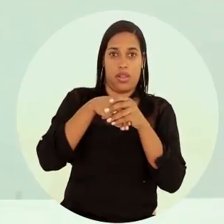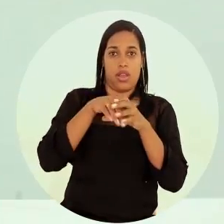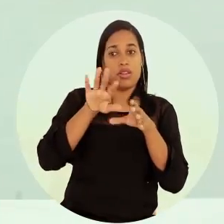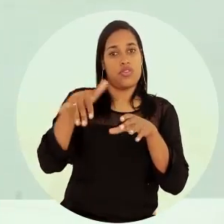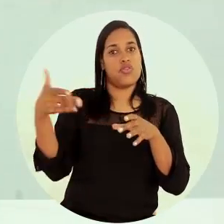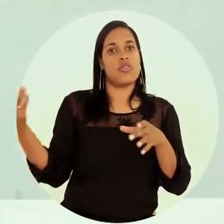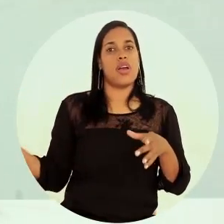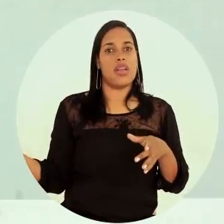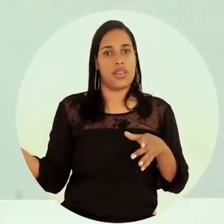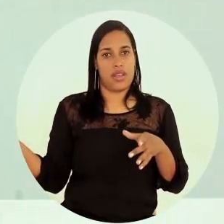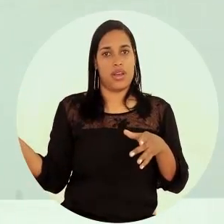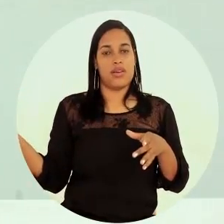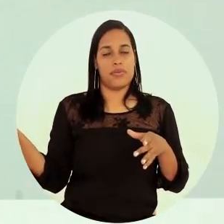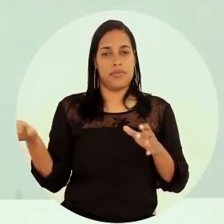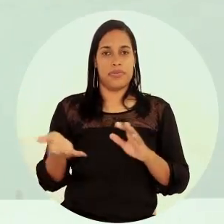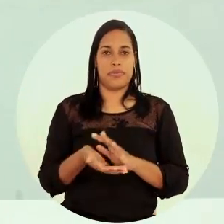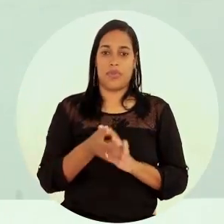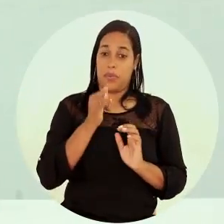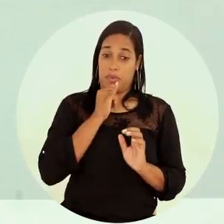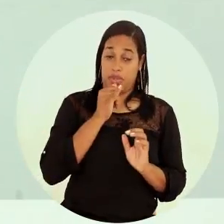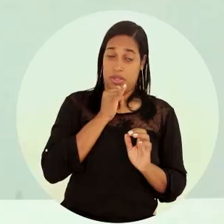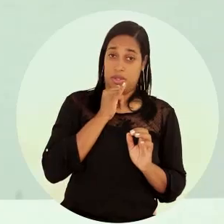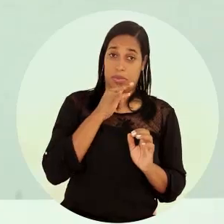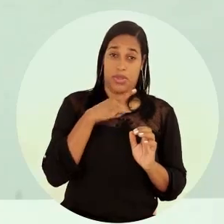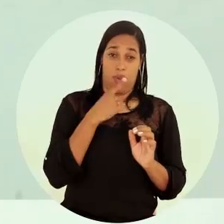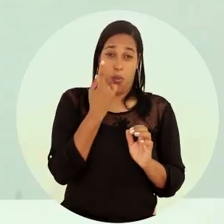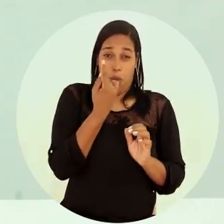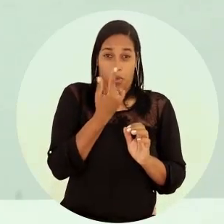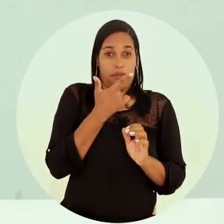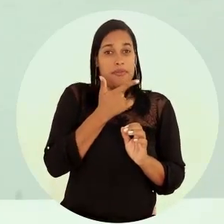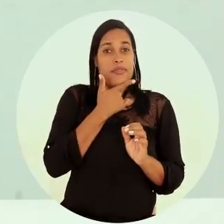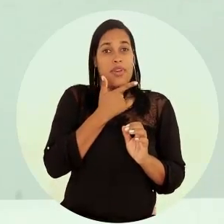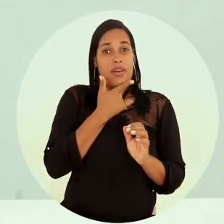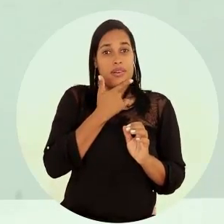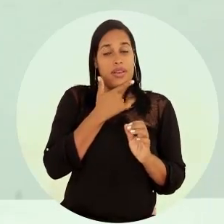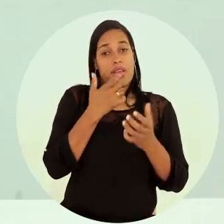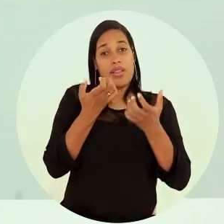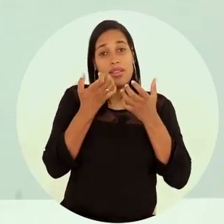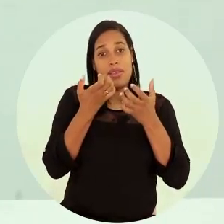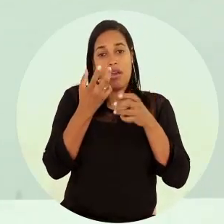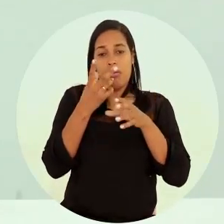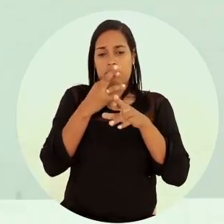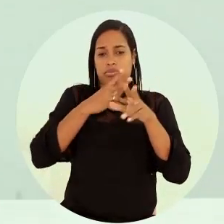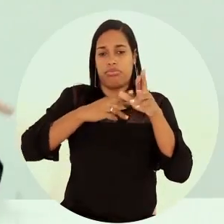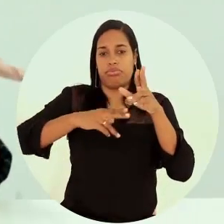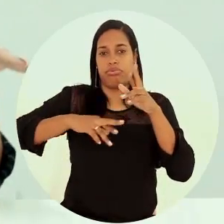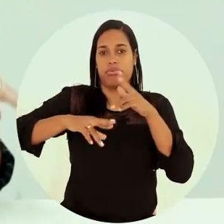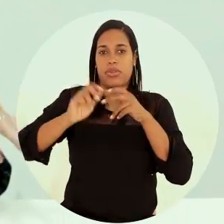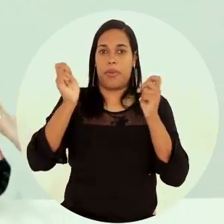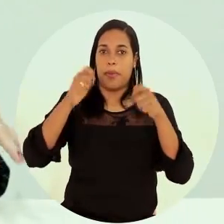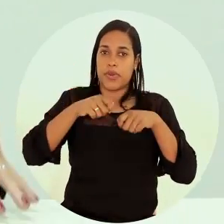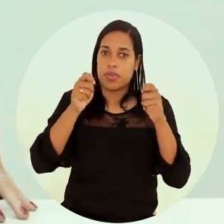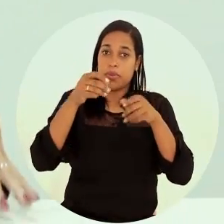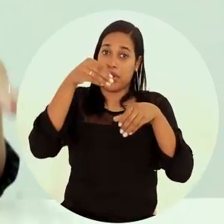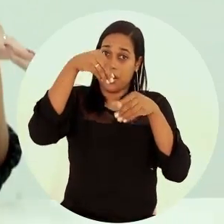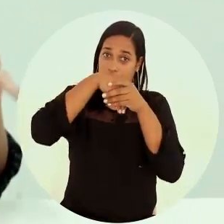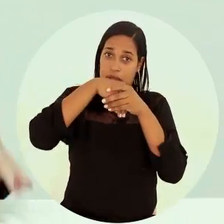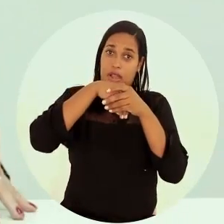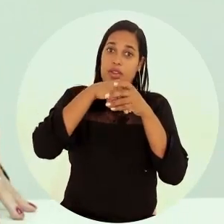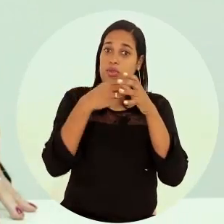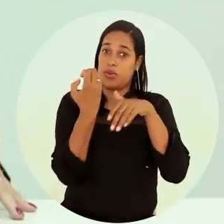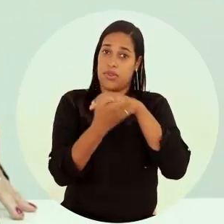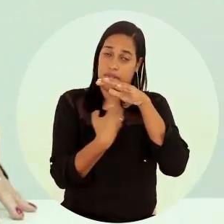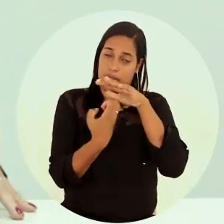ou uma parte externa. Então, ela, por exemplo, pode ter uma vaga só, mas ela quer explorar possibilidades dentro dela mesma, dentro